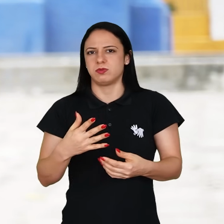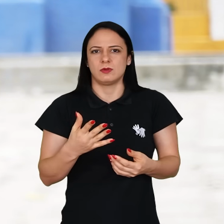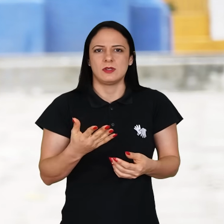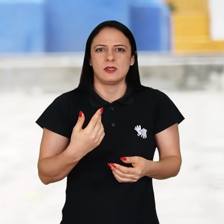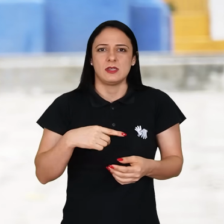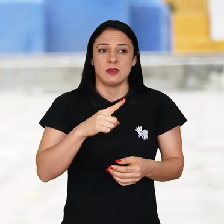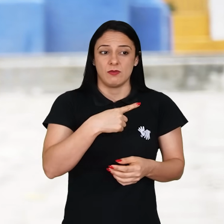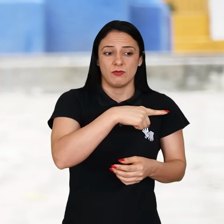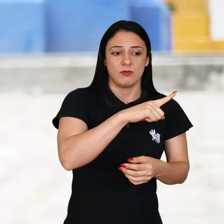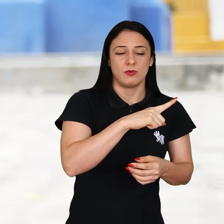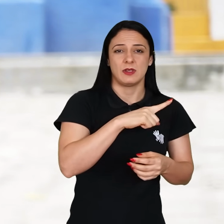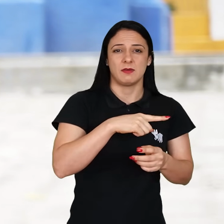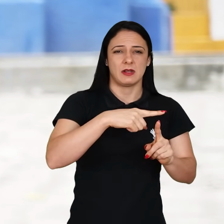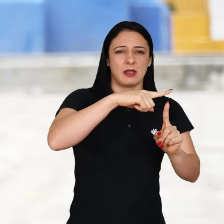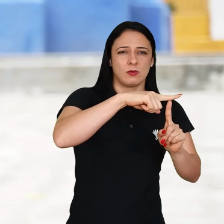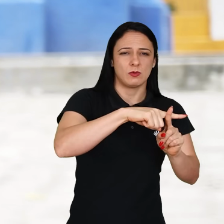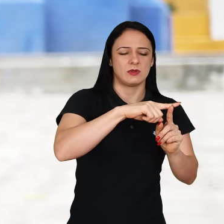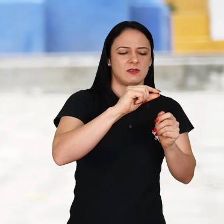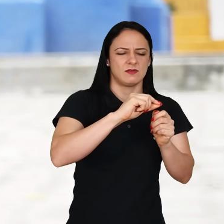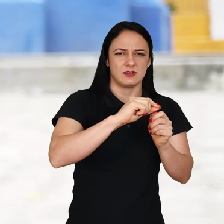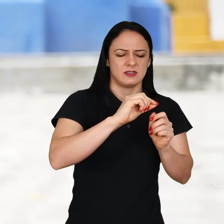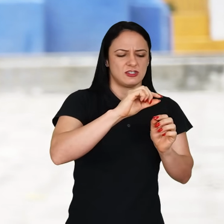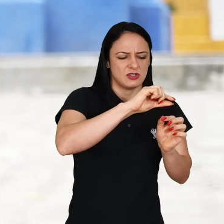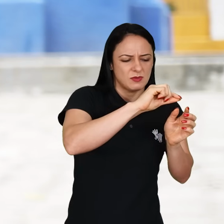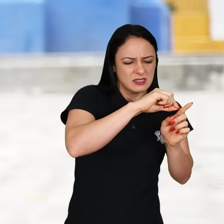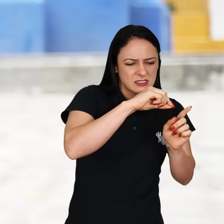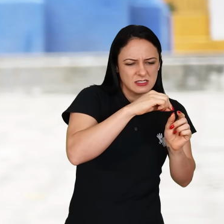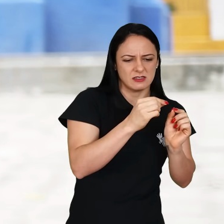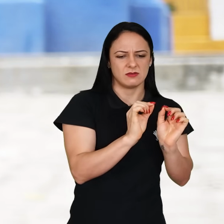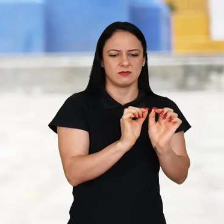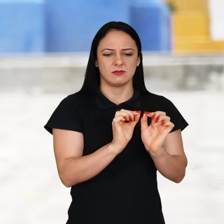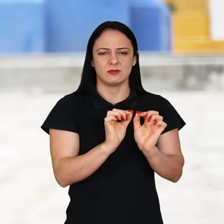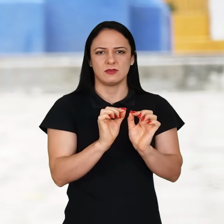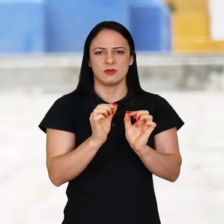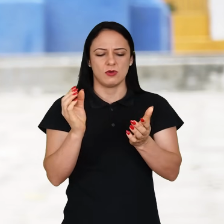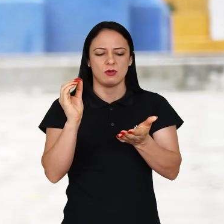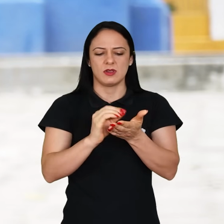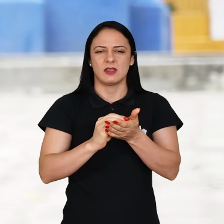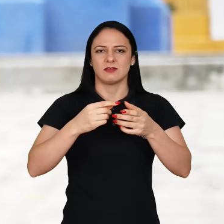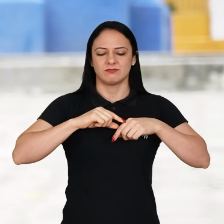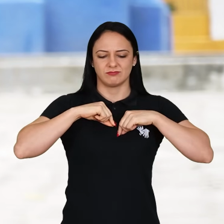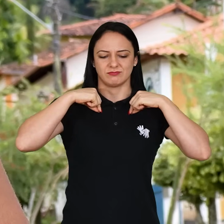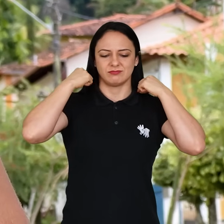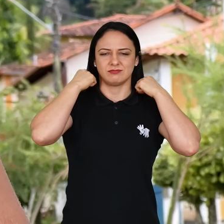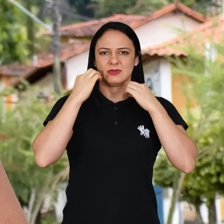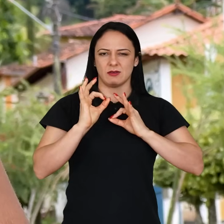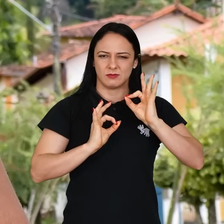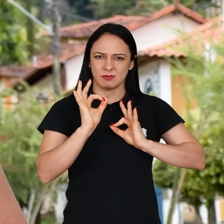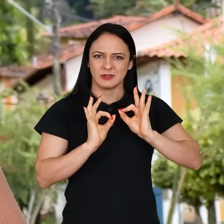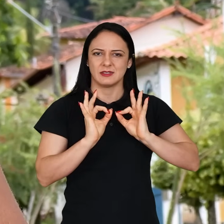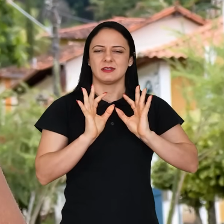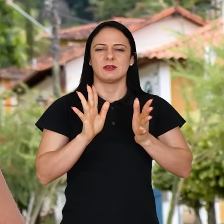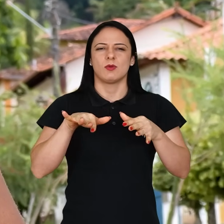peguei um pedacinho da cusquemada, fiz um patorrazinho e fui no hospital, coloquei no pescoço dele. Aí